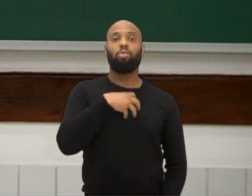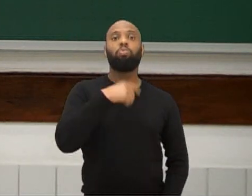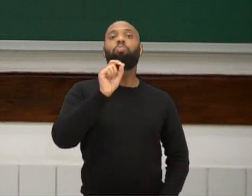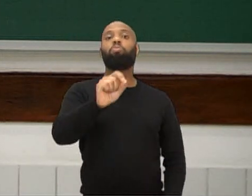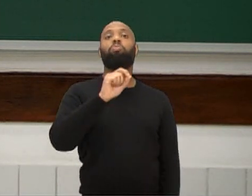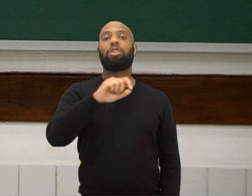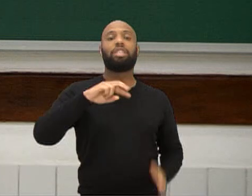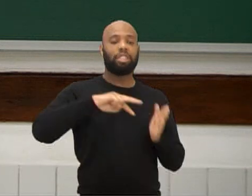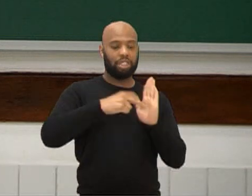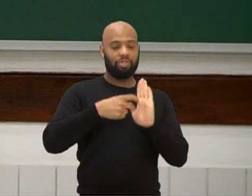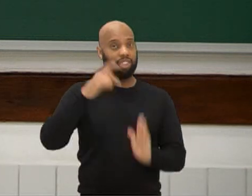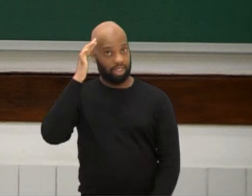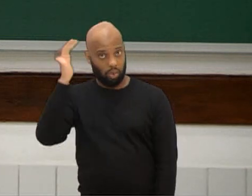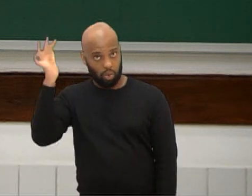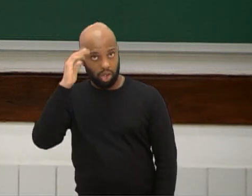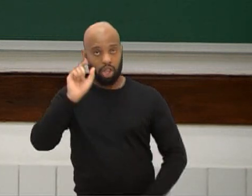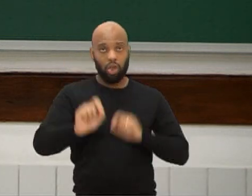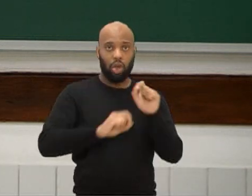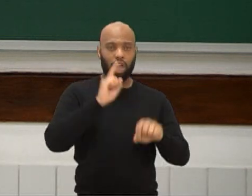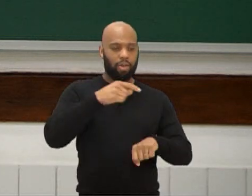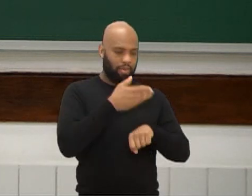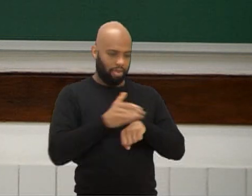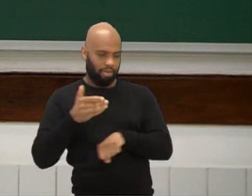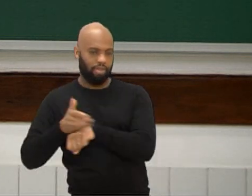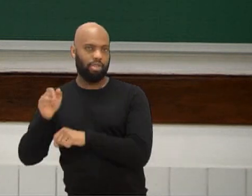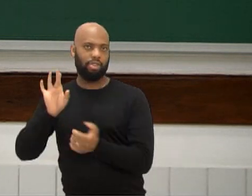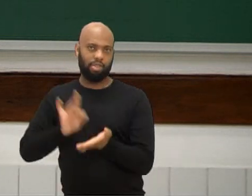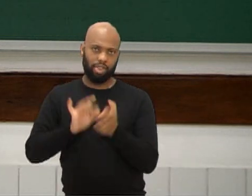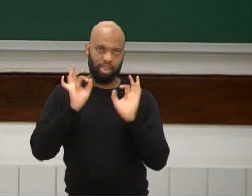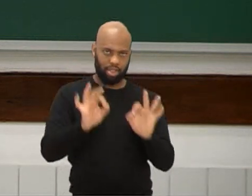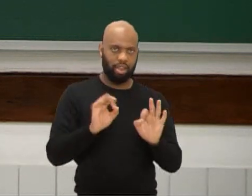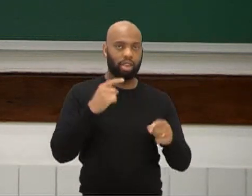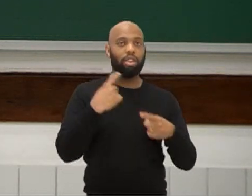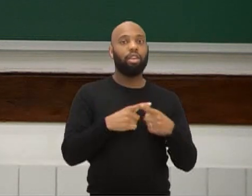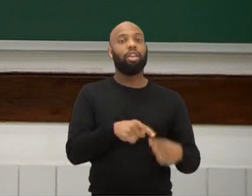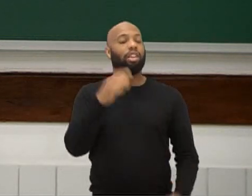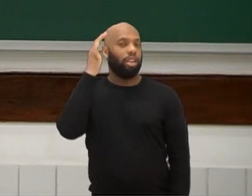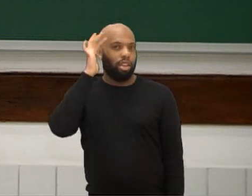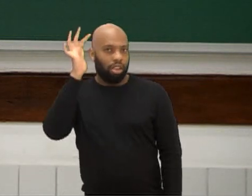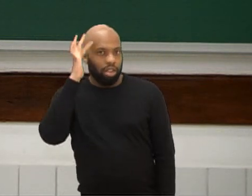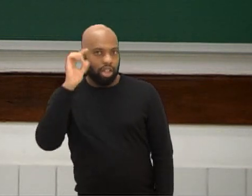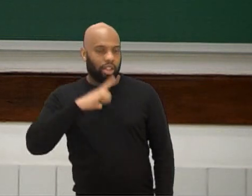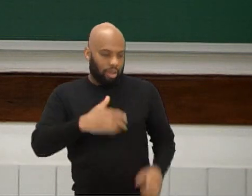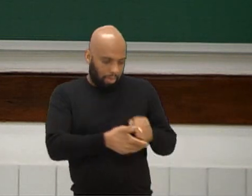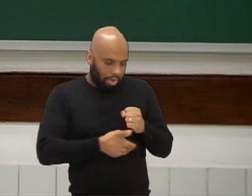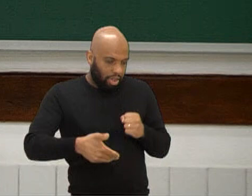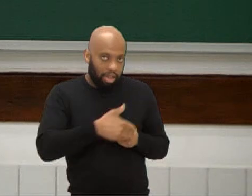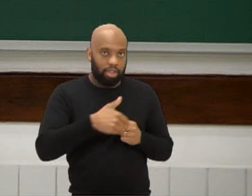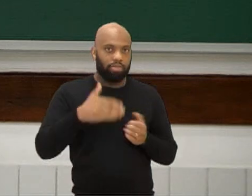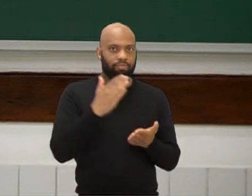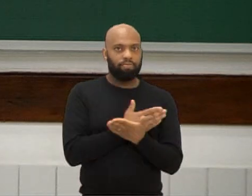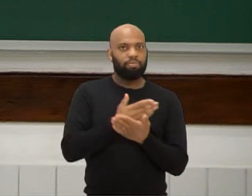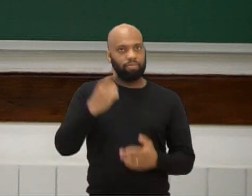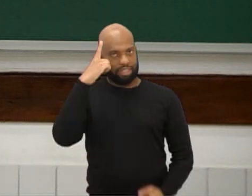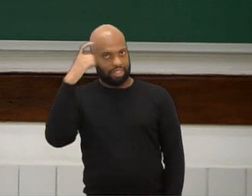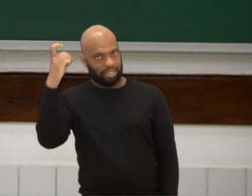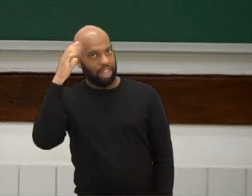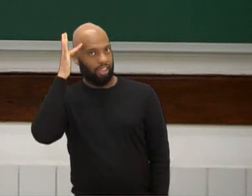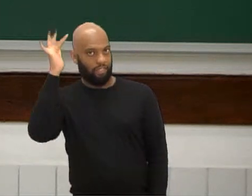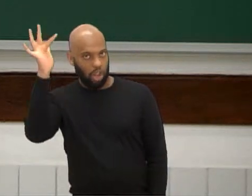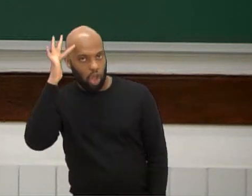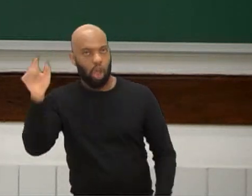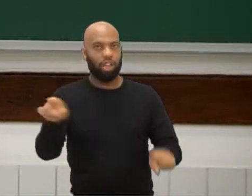que é teoria e o que é prática. A teoria, ela vai estar embasada em determinadas ideias que